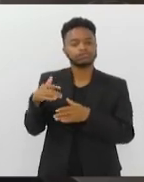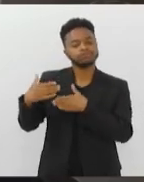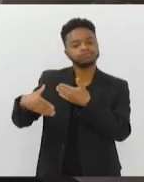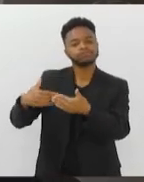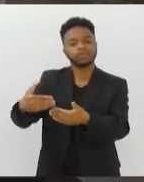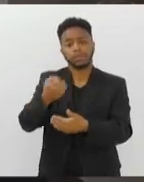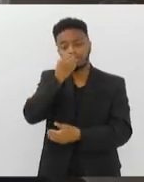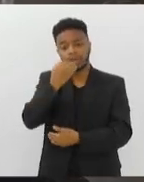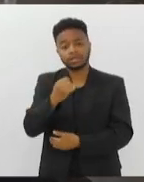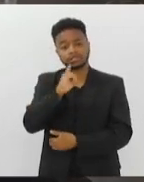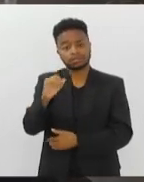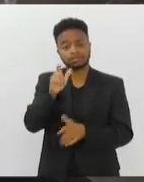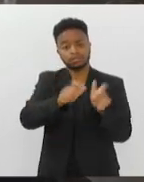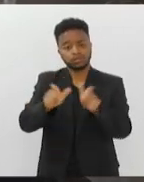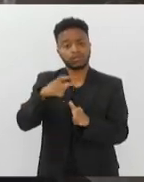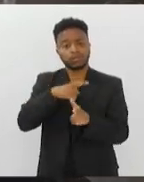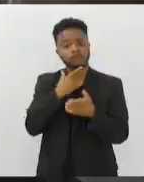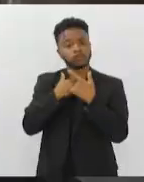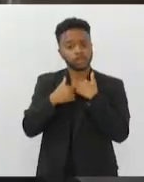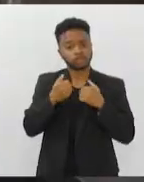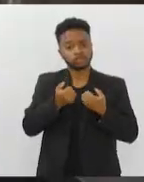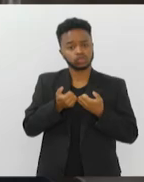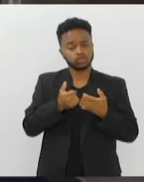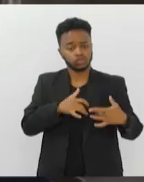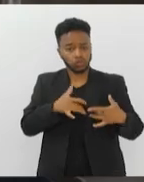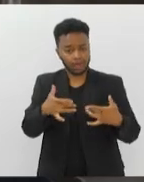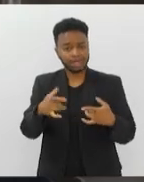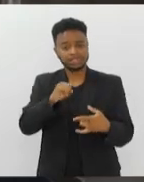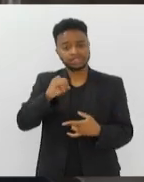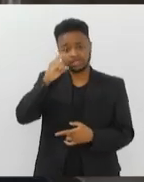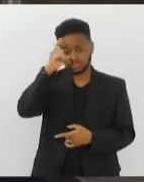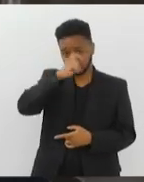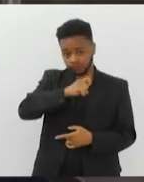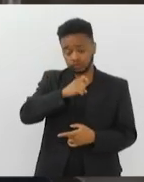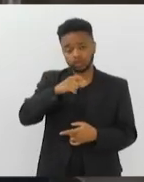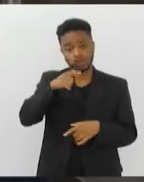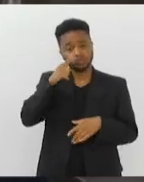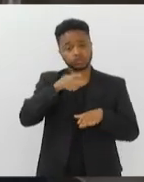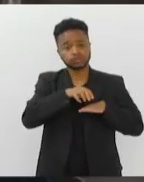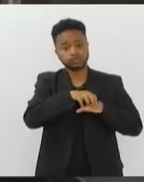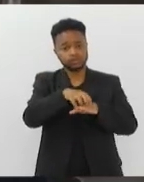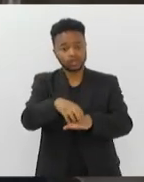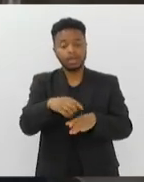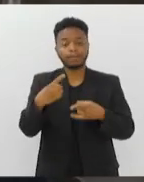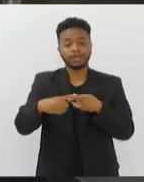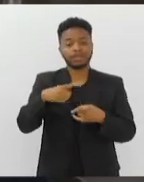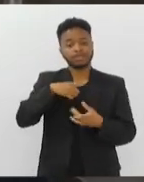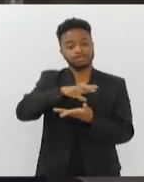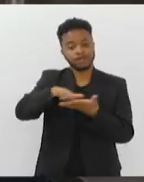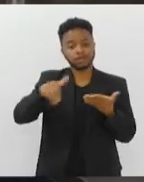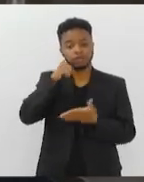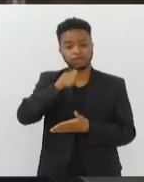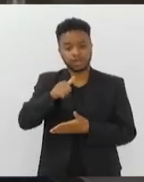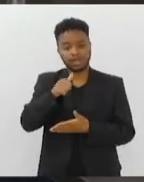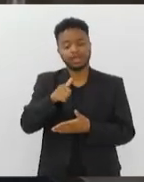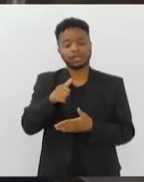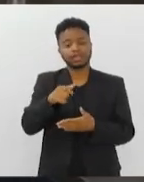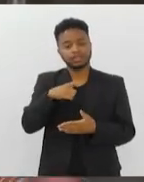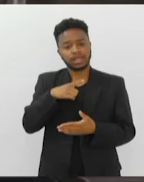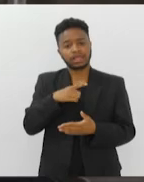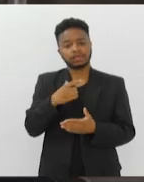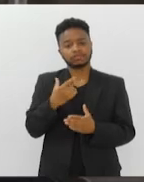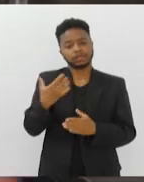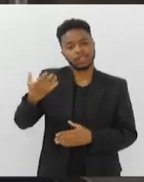conseguir doar, se tivesse com dificuldade de transporte. Tem muitas mulheres produzindo leite, querendo doar e crianças precisando receber. Então, acho que,